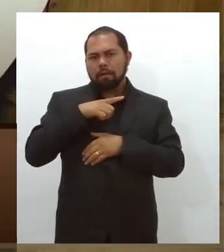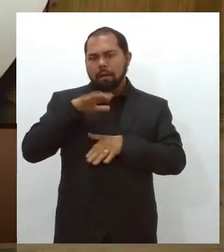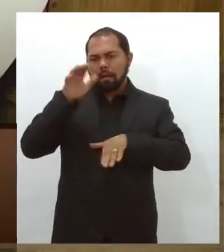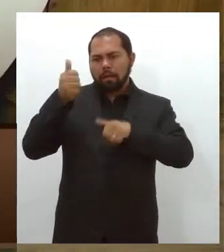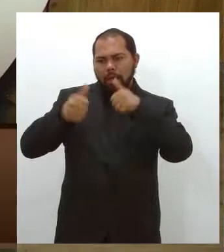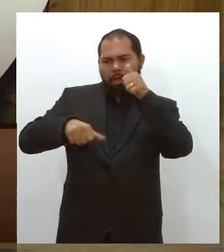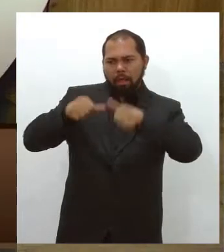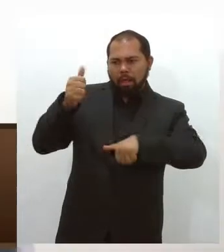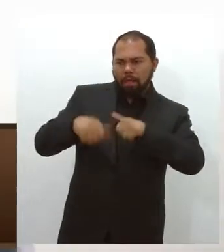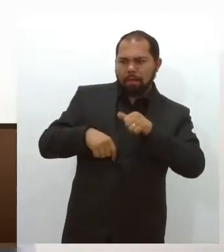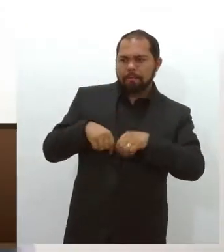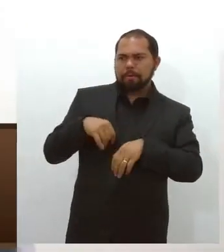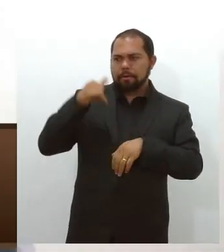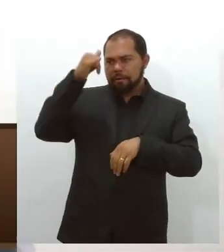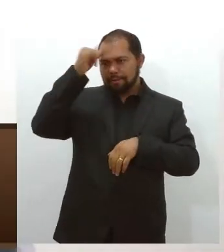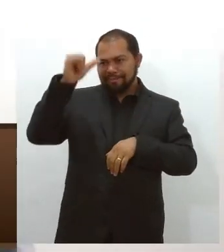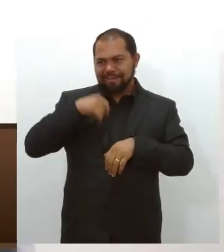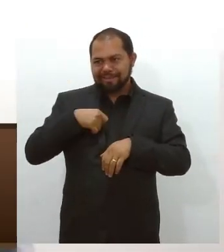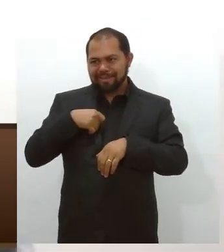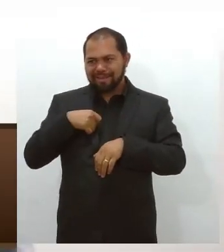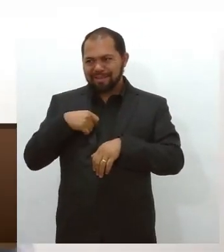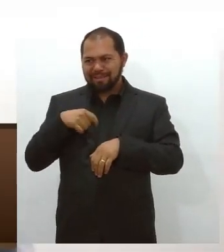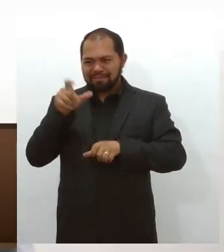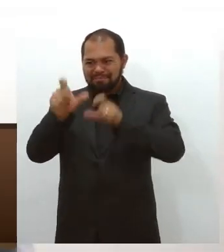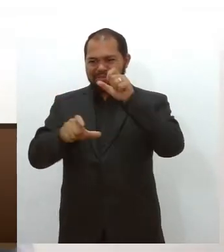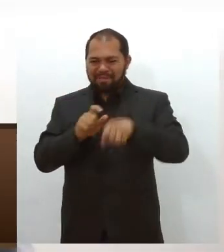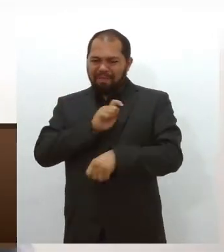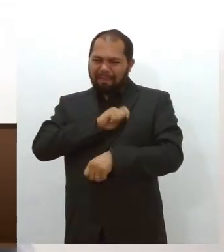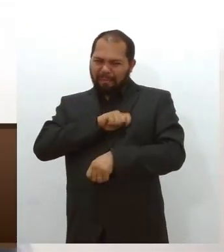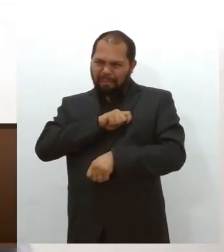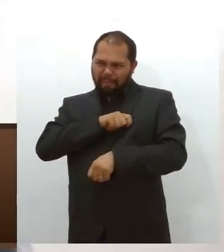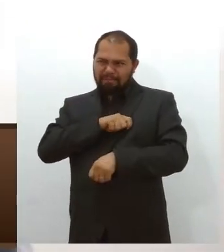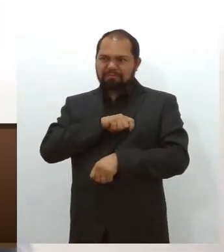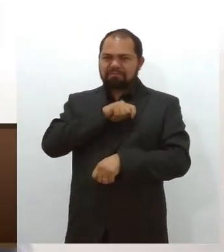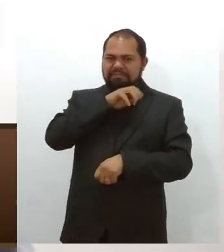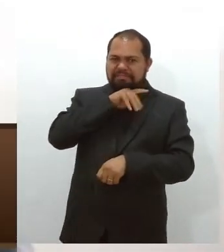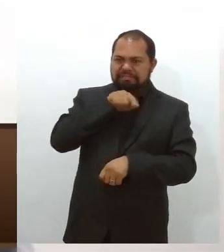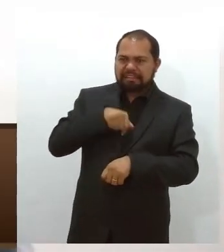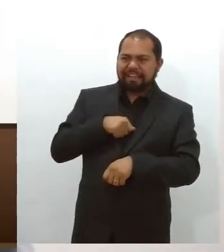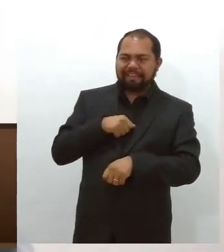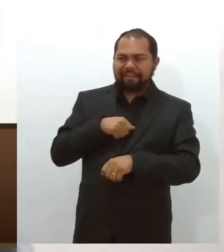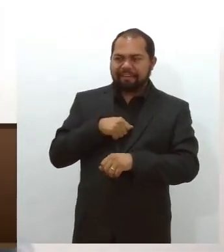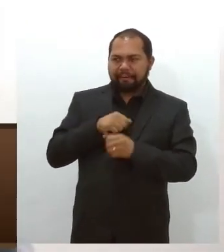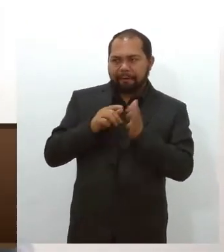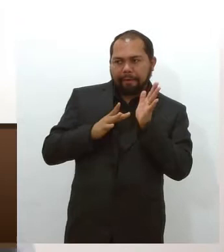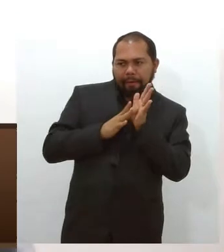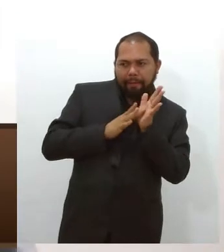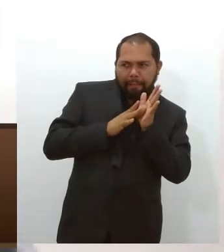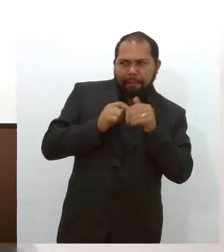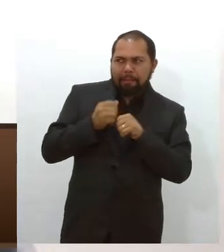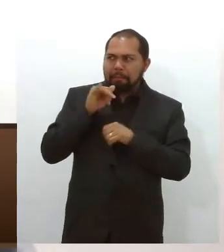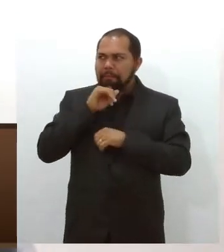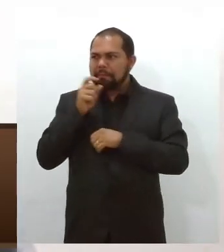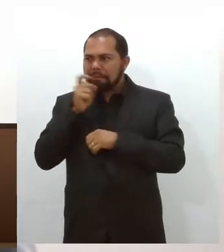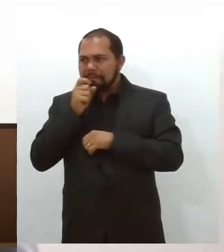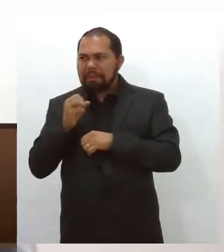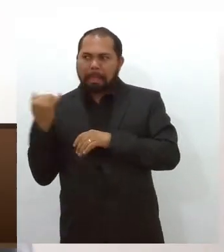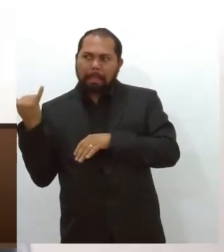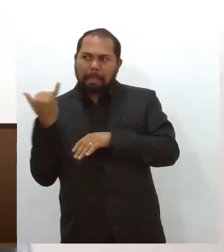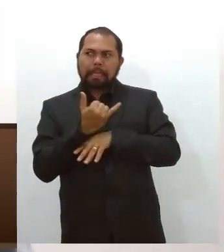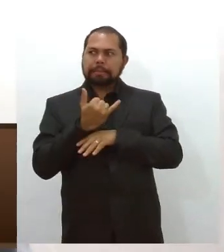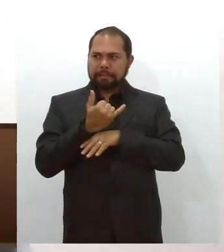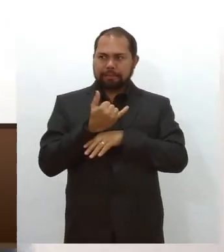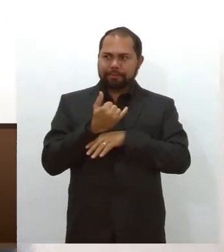Bom, no caso, é qualquer crime eleitoral ou irregularidade no processo eleitoral cometido por